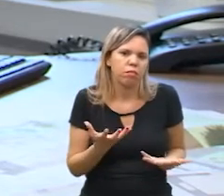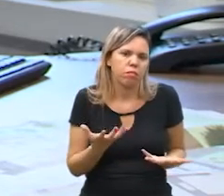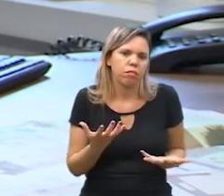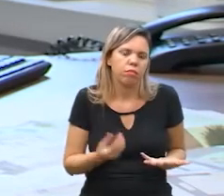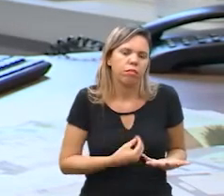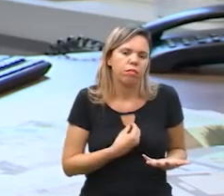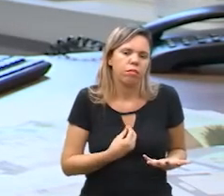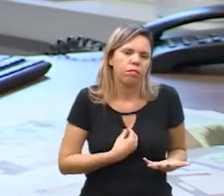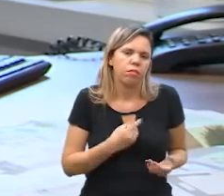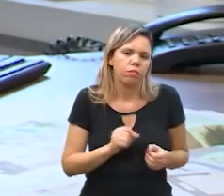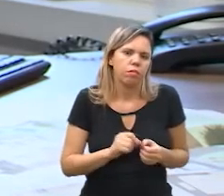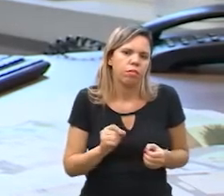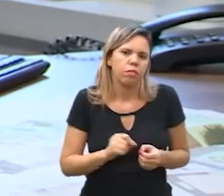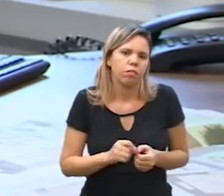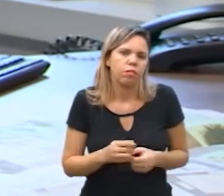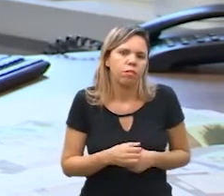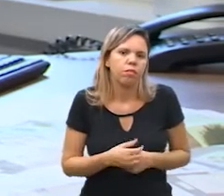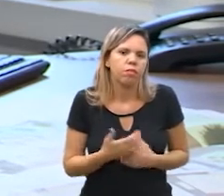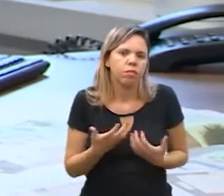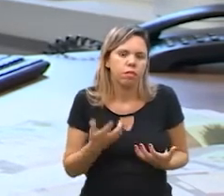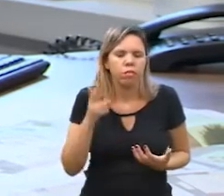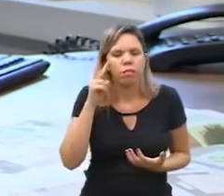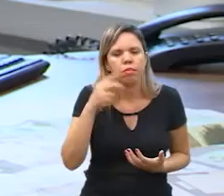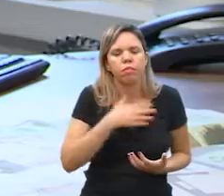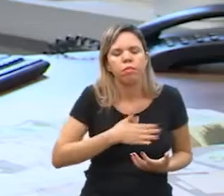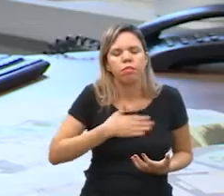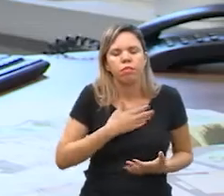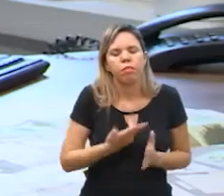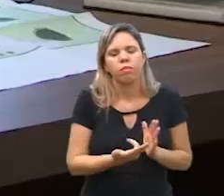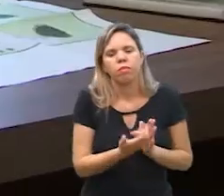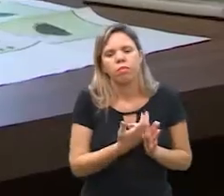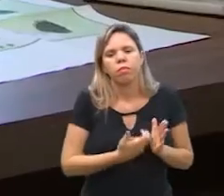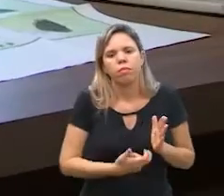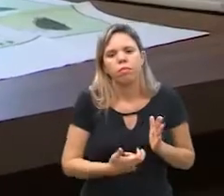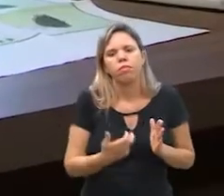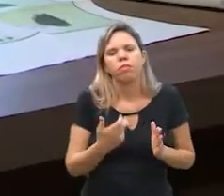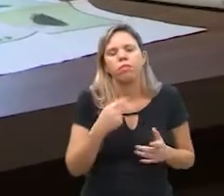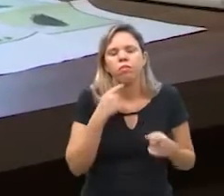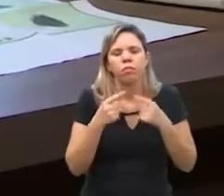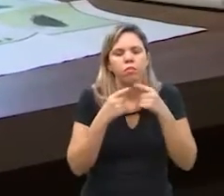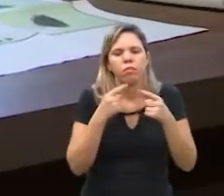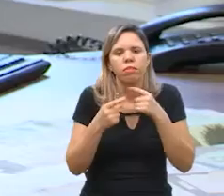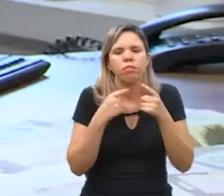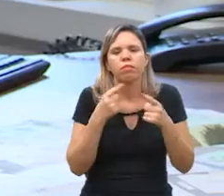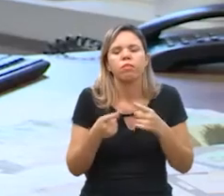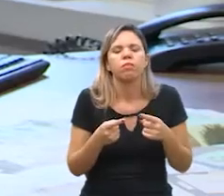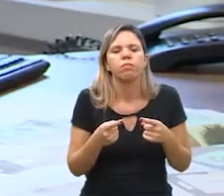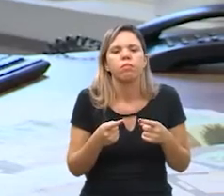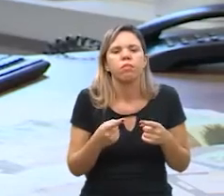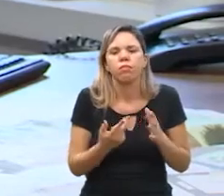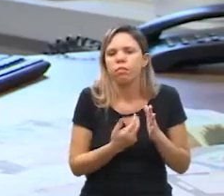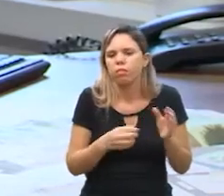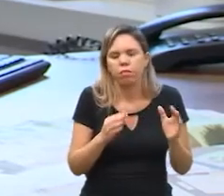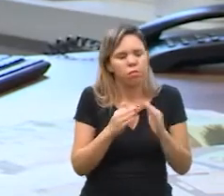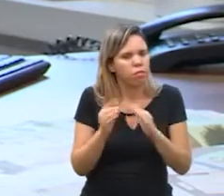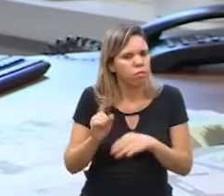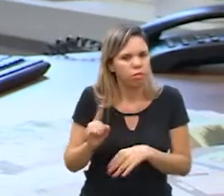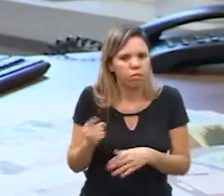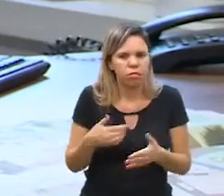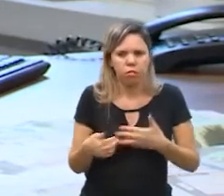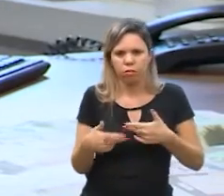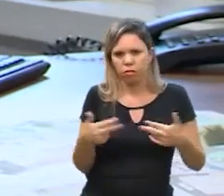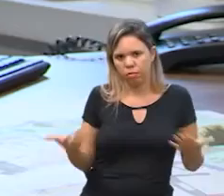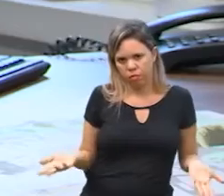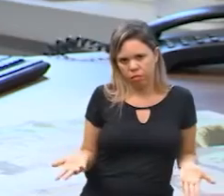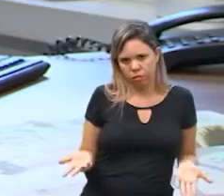ser, do que eu queria fazer. Mas eu lembro que eu gostava de desenhar, cheio de dúvidas, tudo. E não desenhava casa, desenhava qualquer